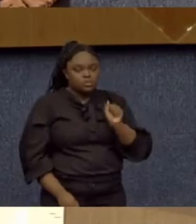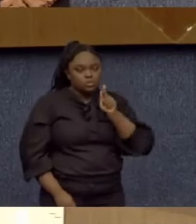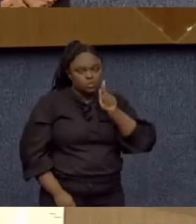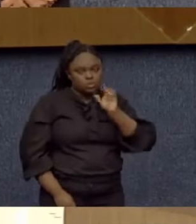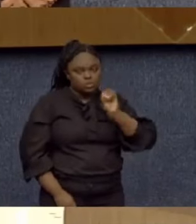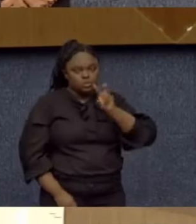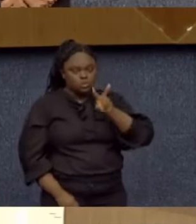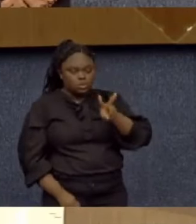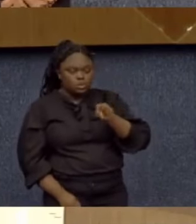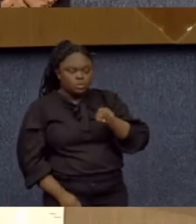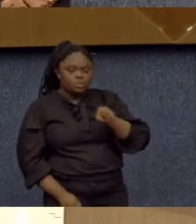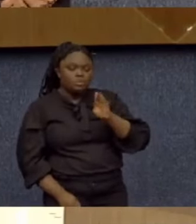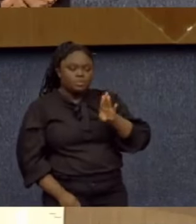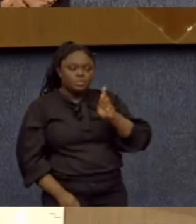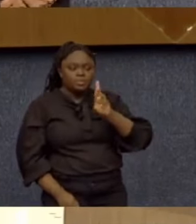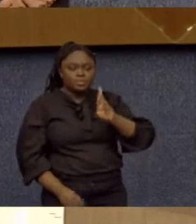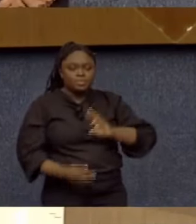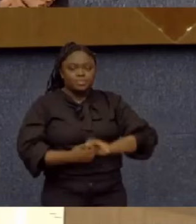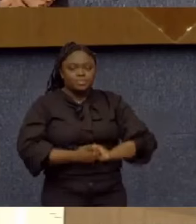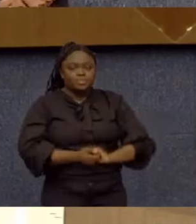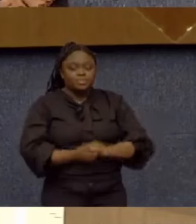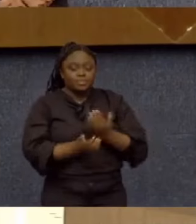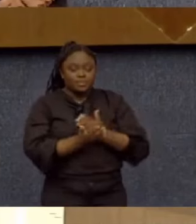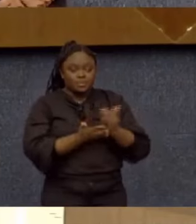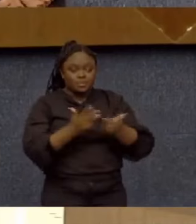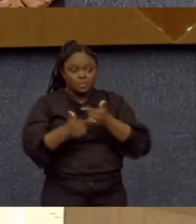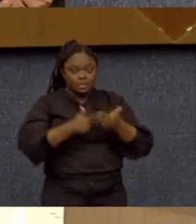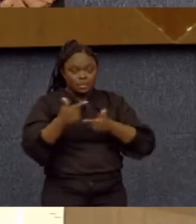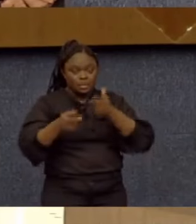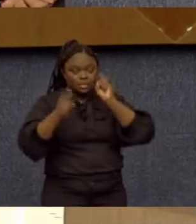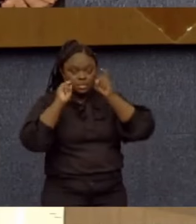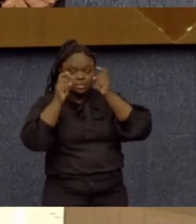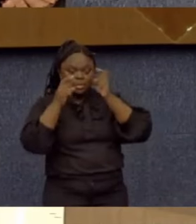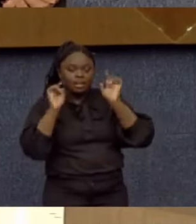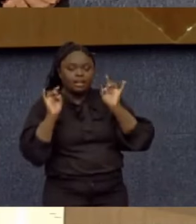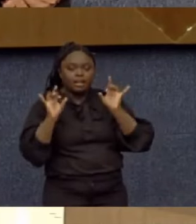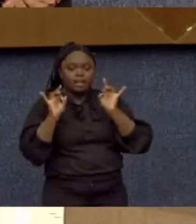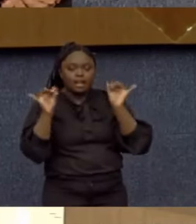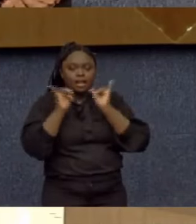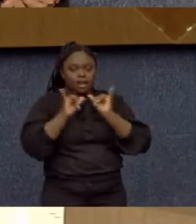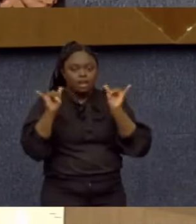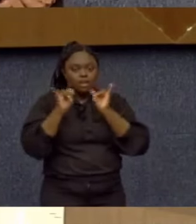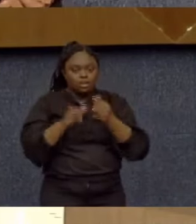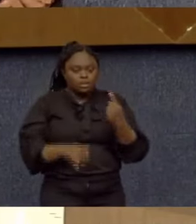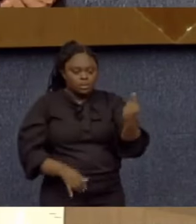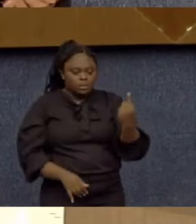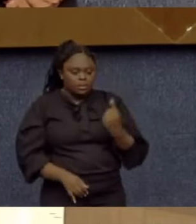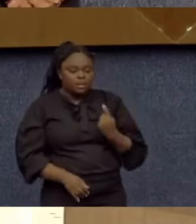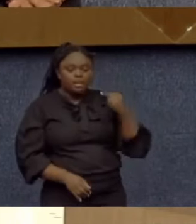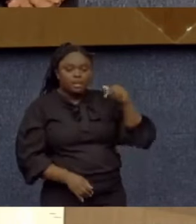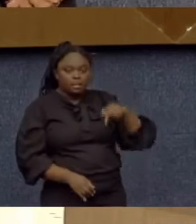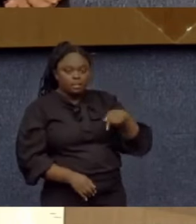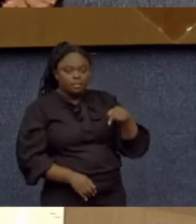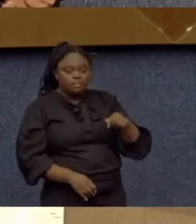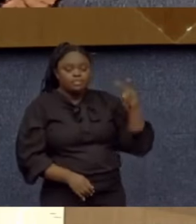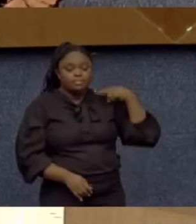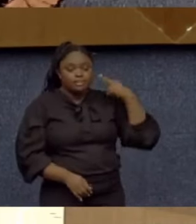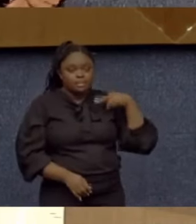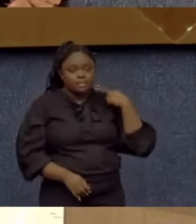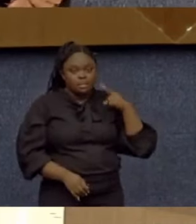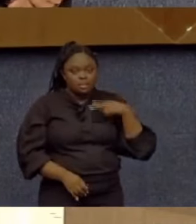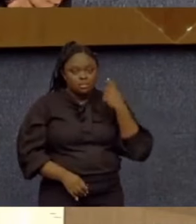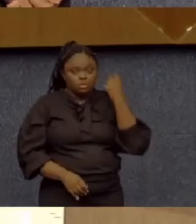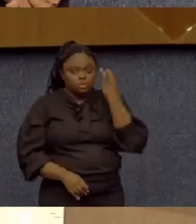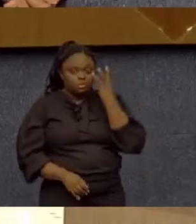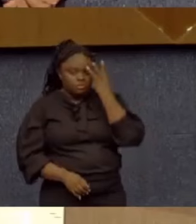cmbh.mg.gov.br. Para presidir os trabalhos desta reunião solene, anunciamos a entrada neste plenário do